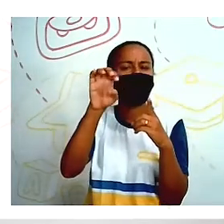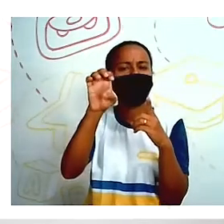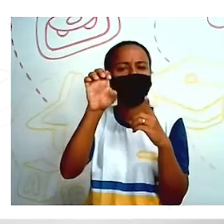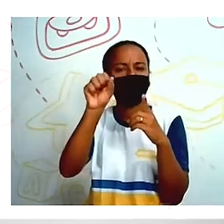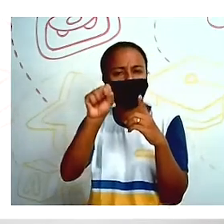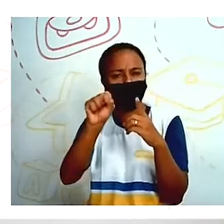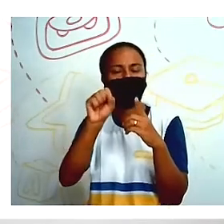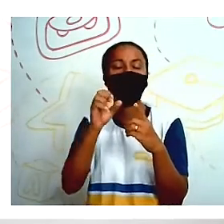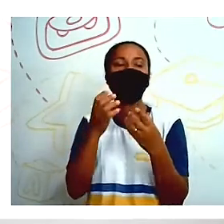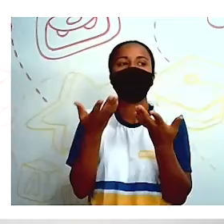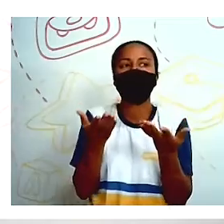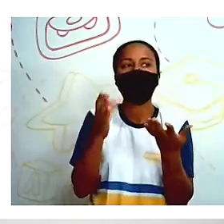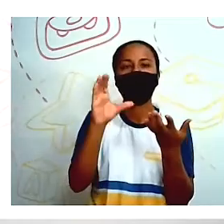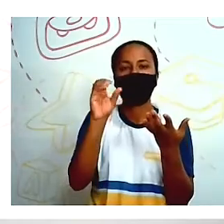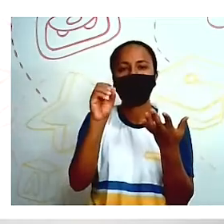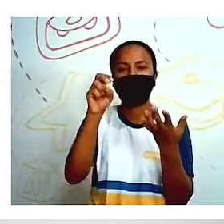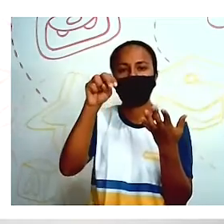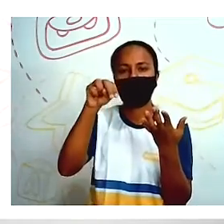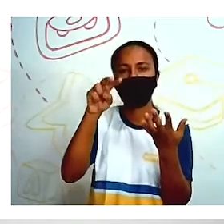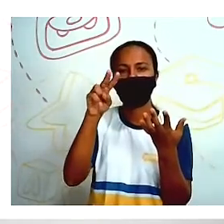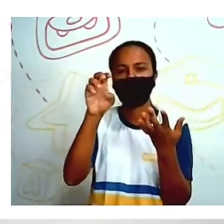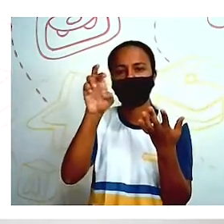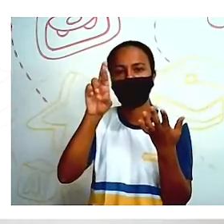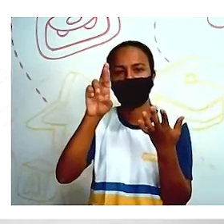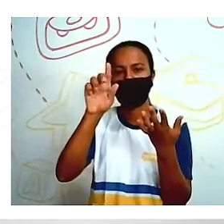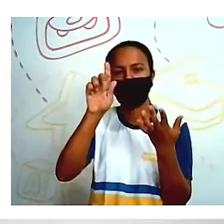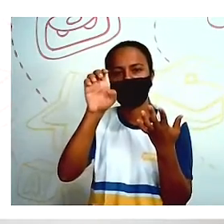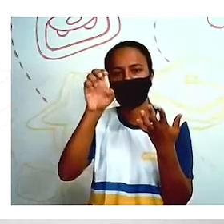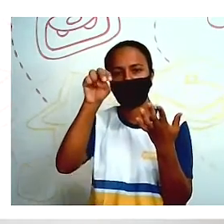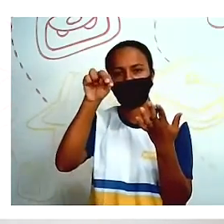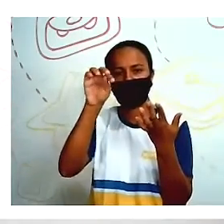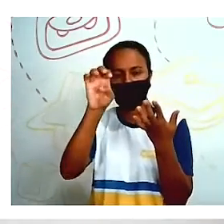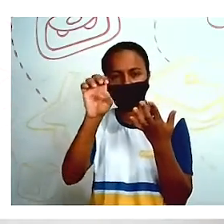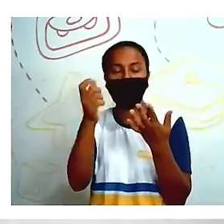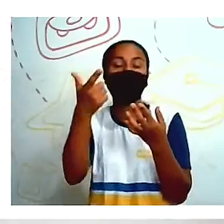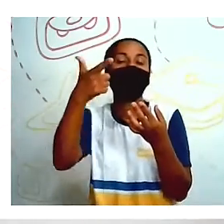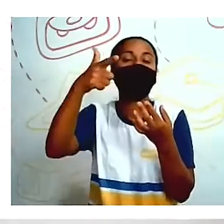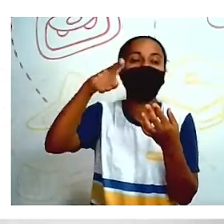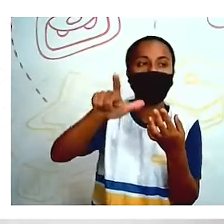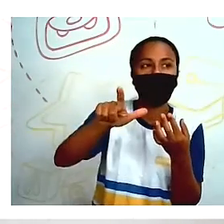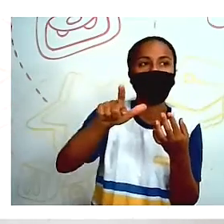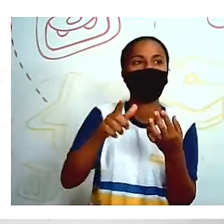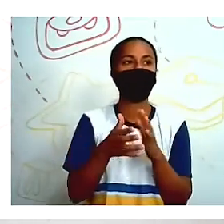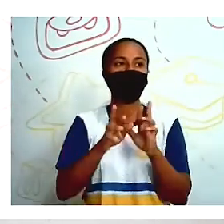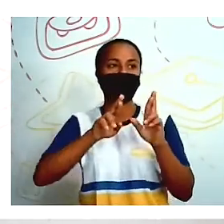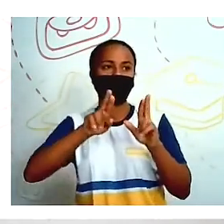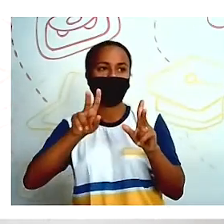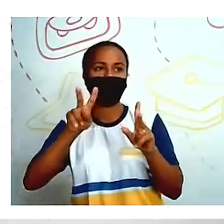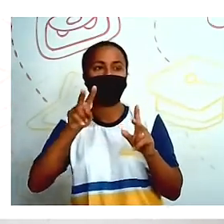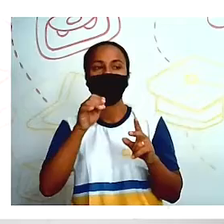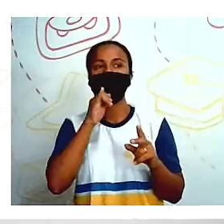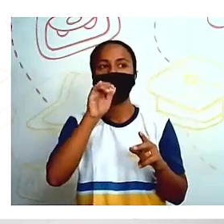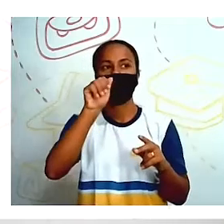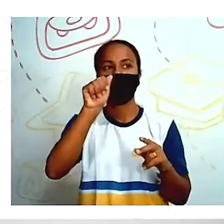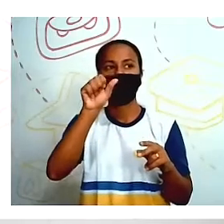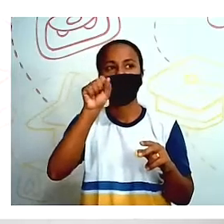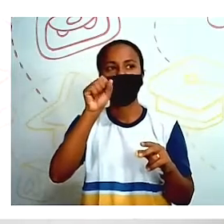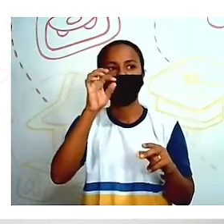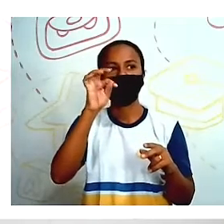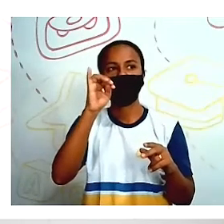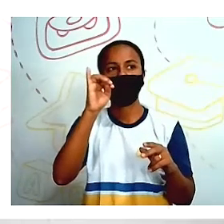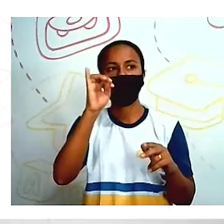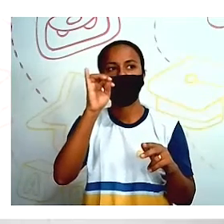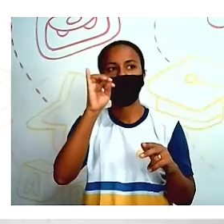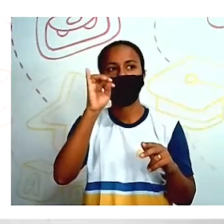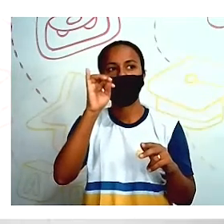lente convergente. O astigmatismo, né, consiste no fato de que as superfícies que compõem o globo